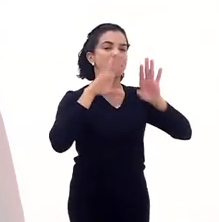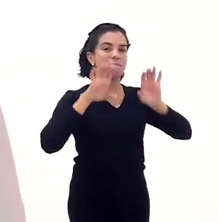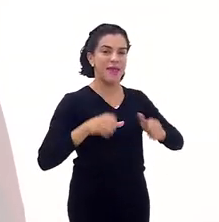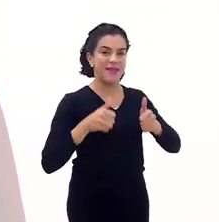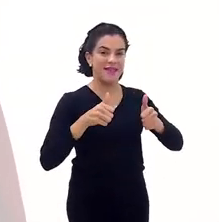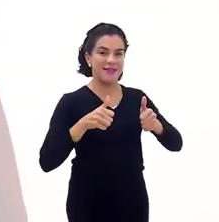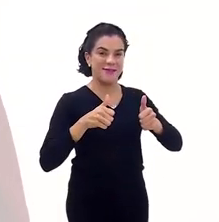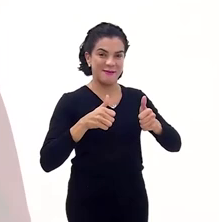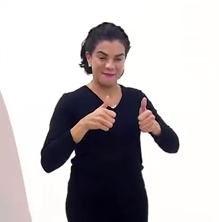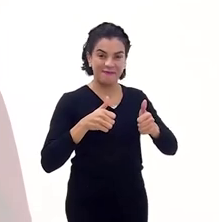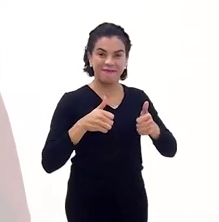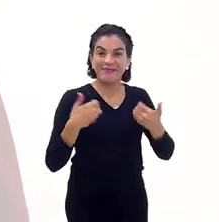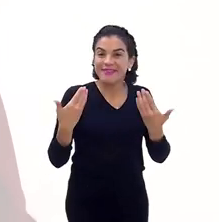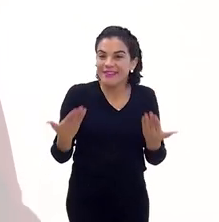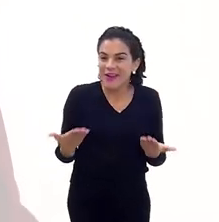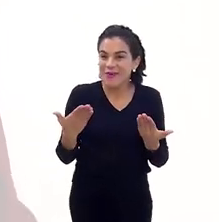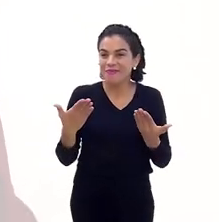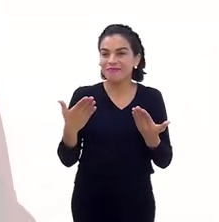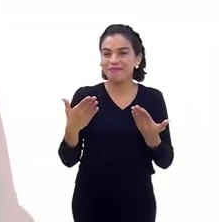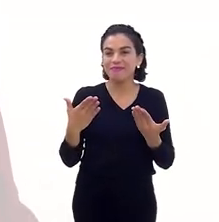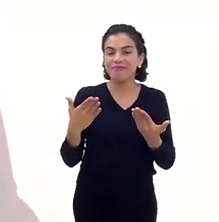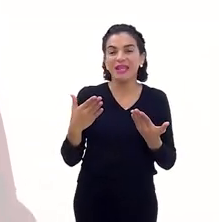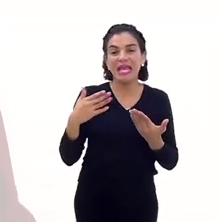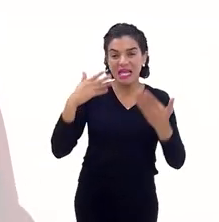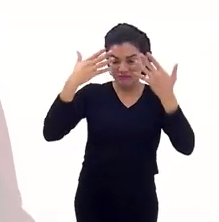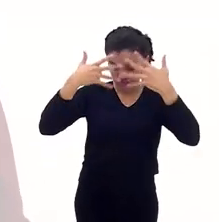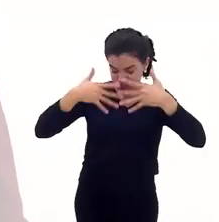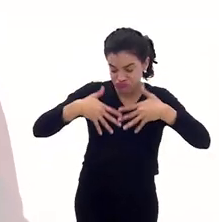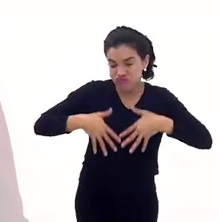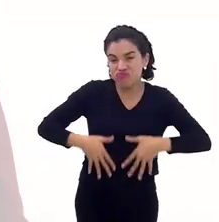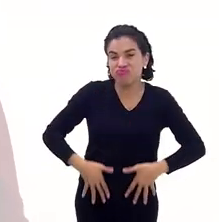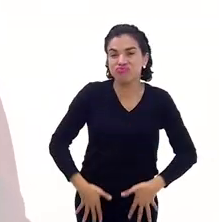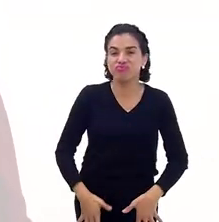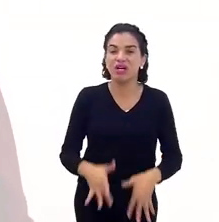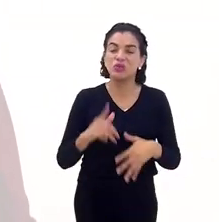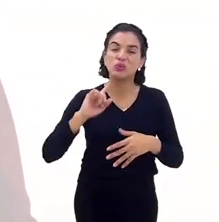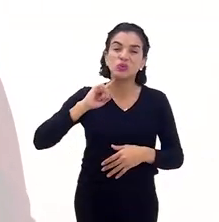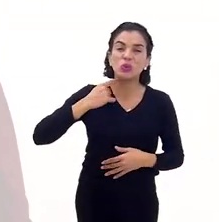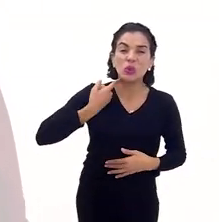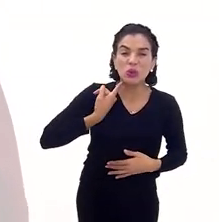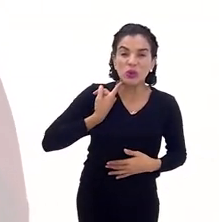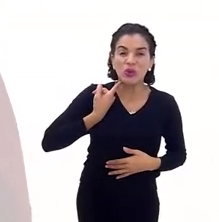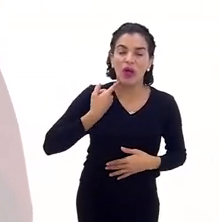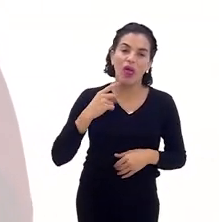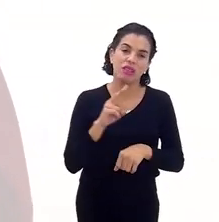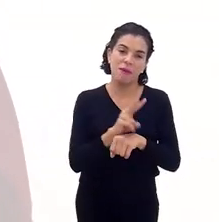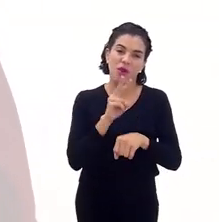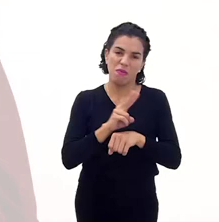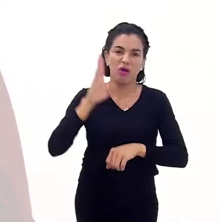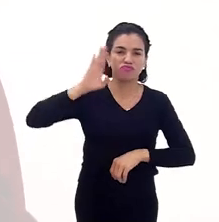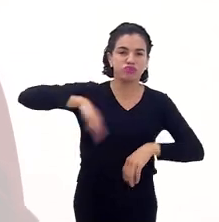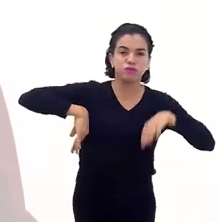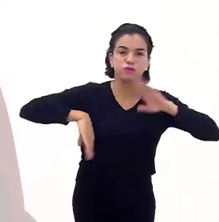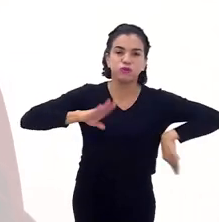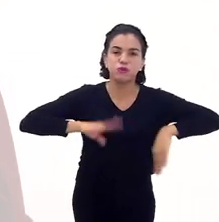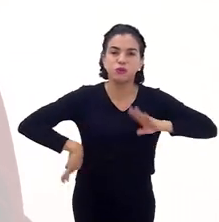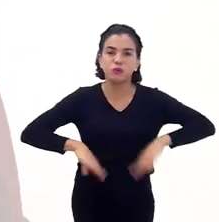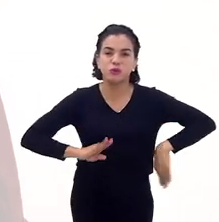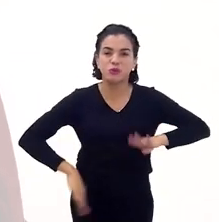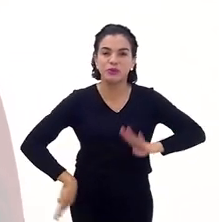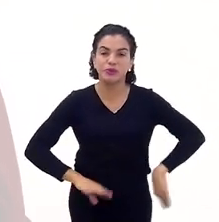que faz você reconhecer isso. Isso aqui a gente diz que é temporário, sabe? Isso aqui pode ser removido. Então, é para a